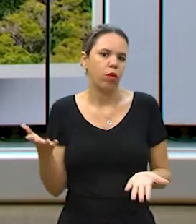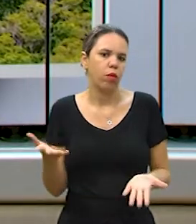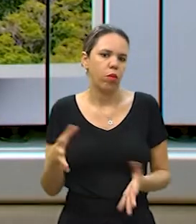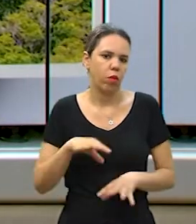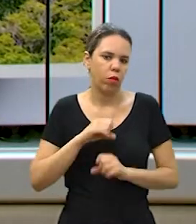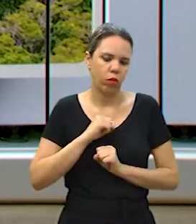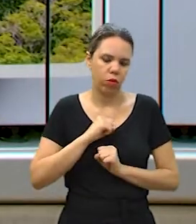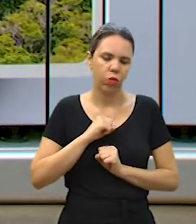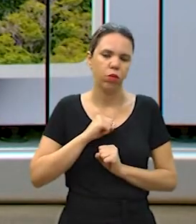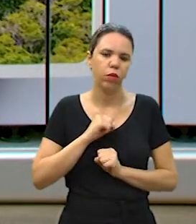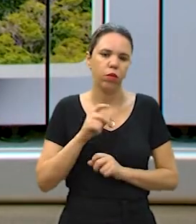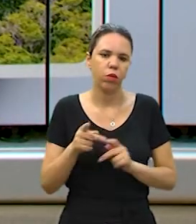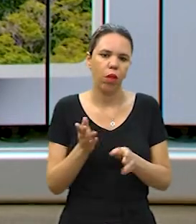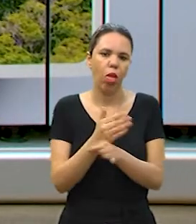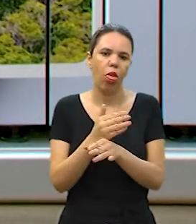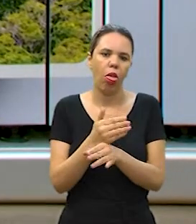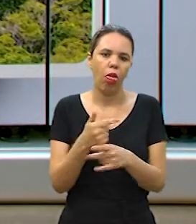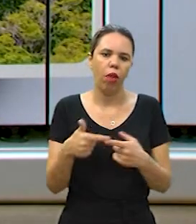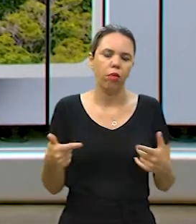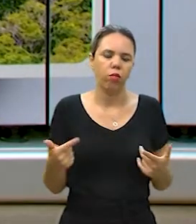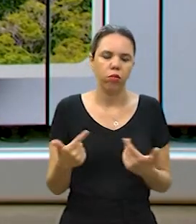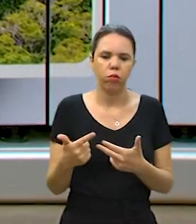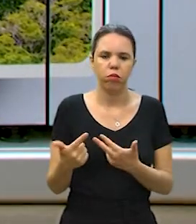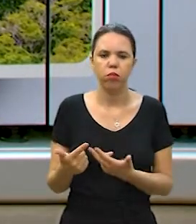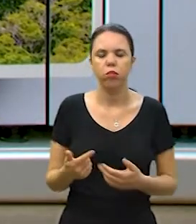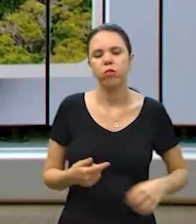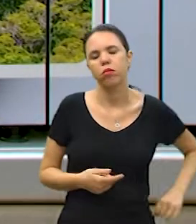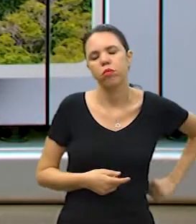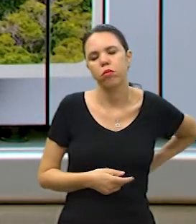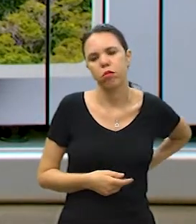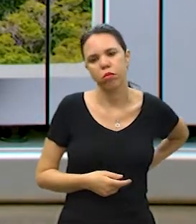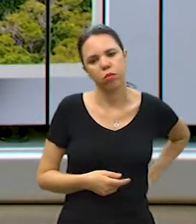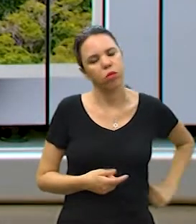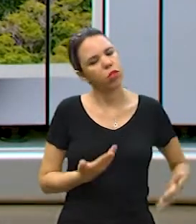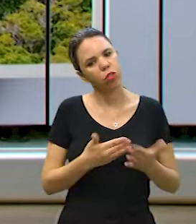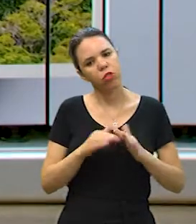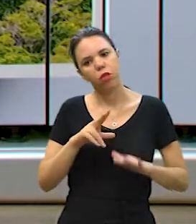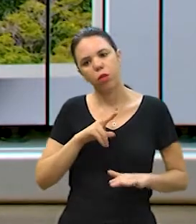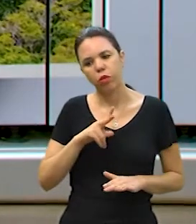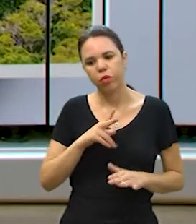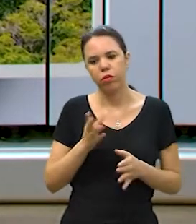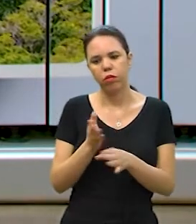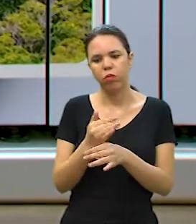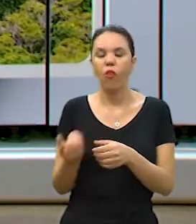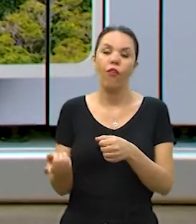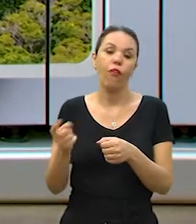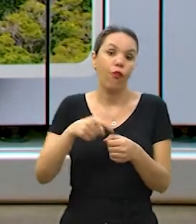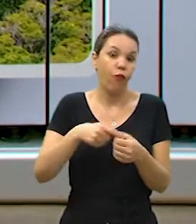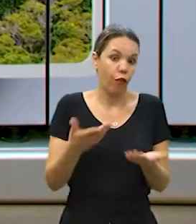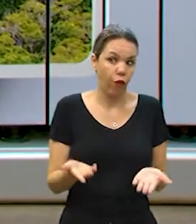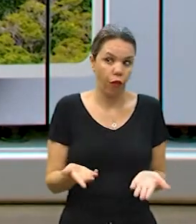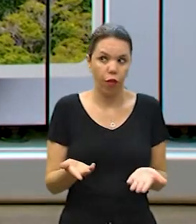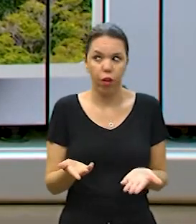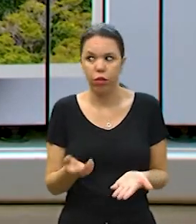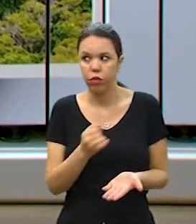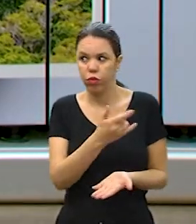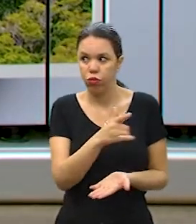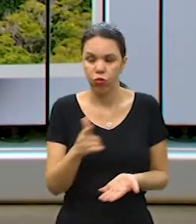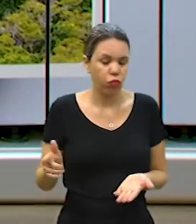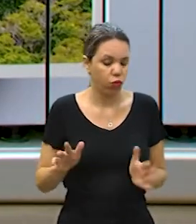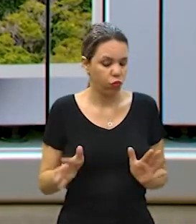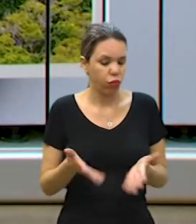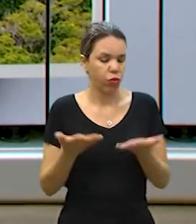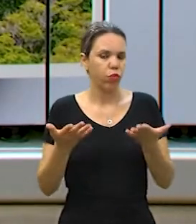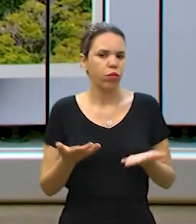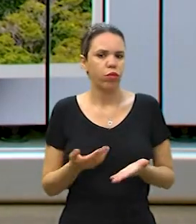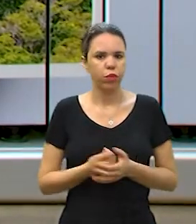aos devaneios aí da escola privada, porque eles estão voltando e sem esse